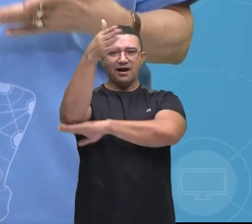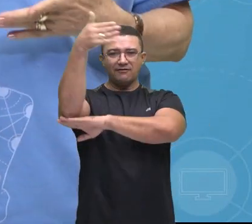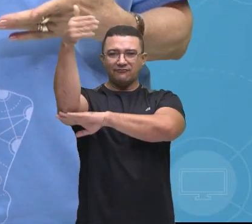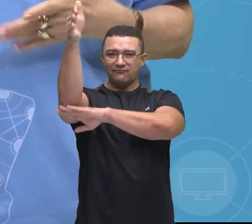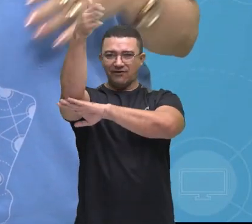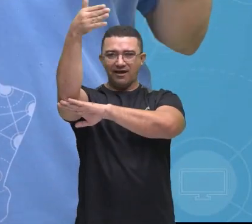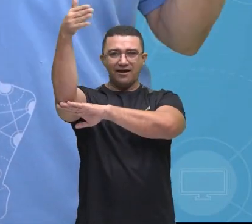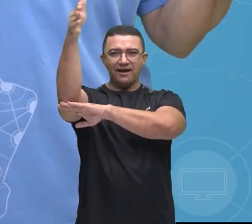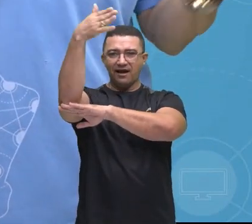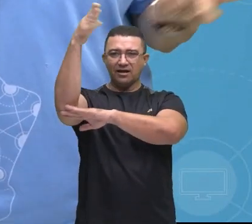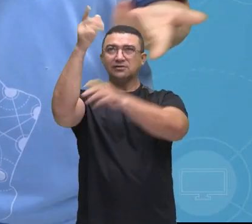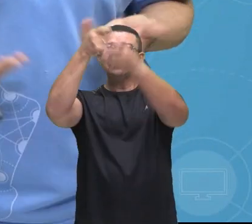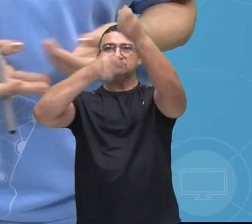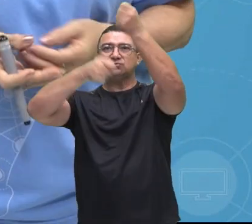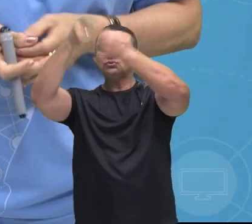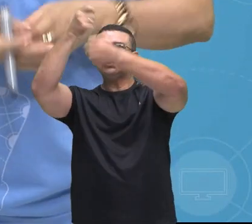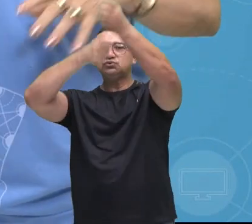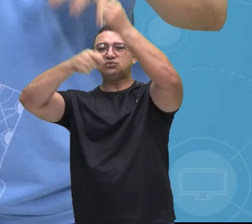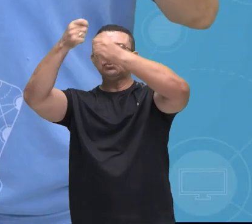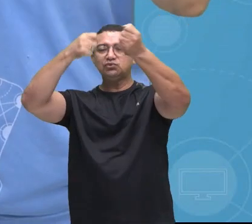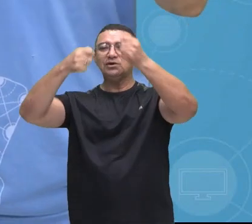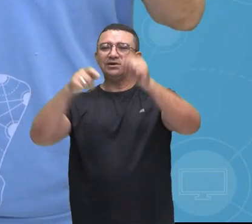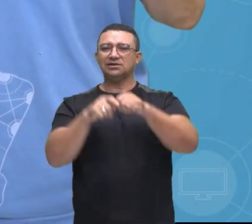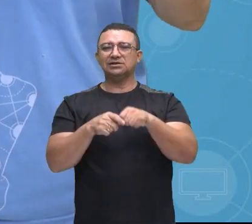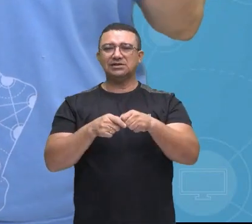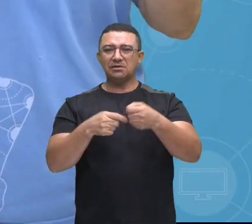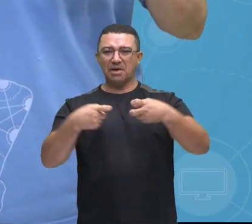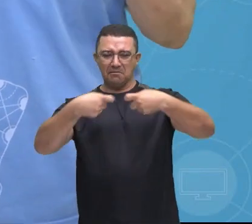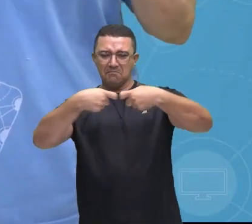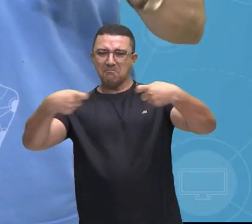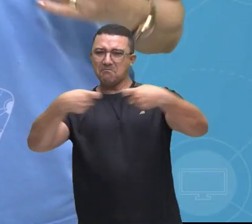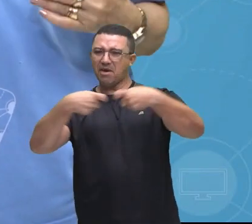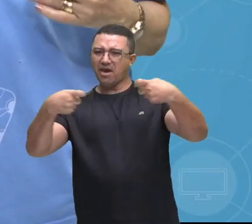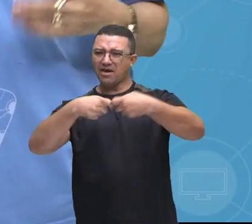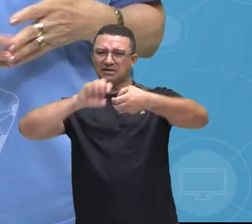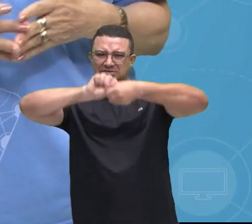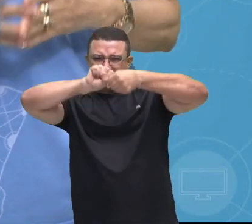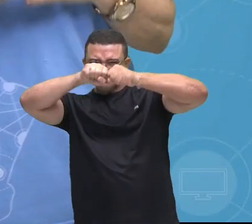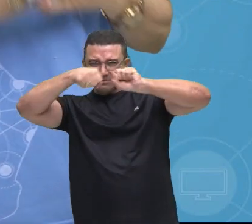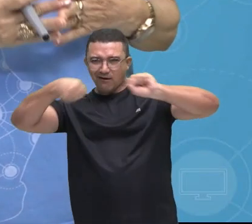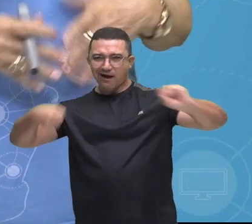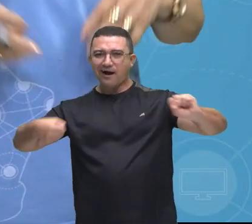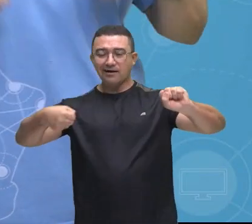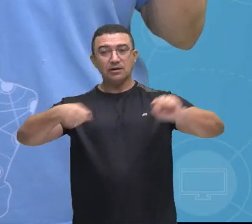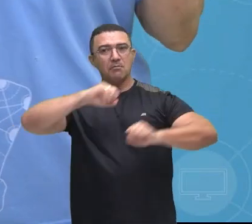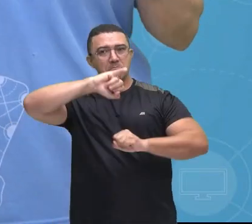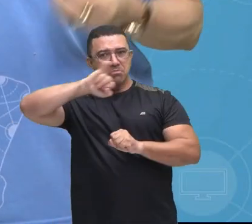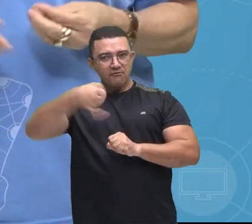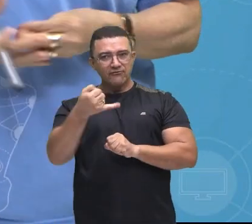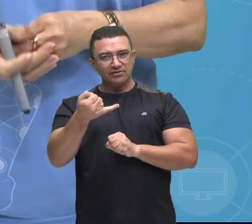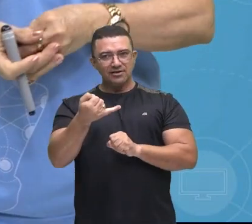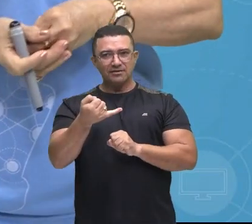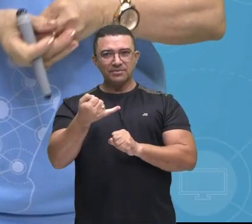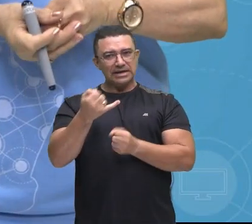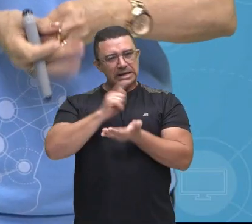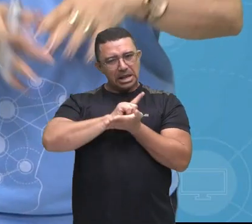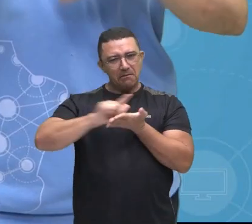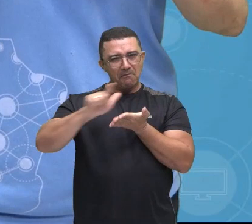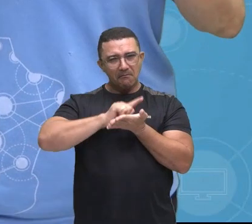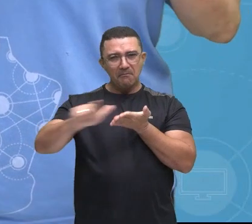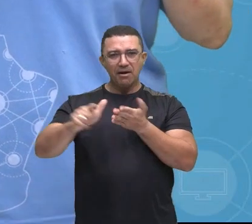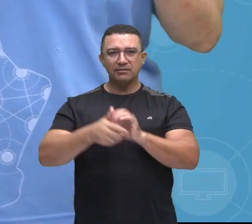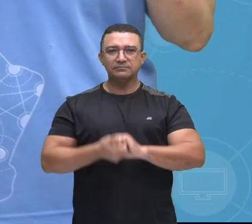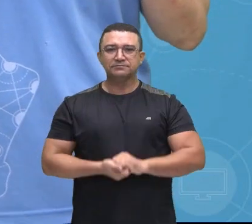suas meias, porque deveriam estar encharcadas, né? Do vapor, da água, do vento, da água mesmo. Correto? Então vamos lá,